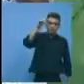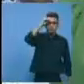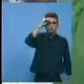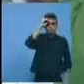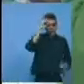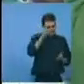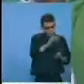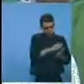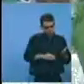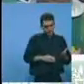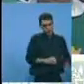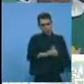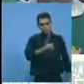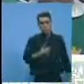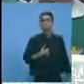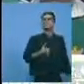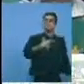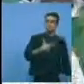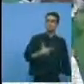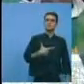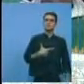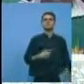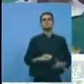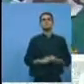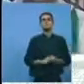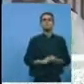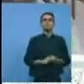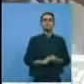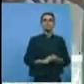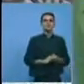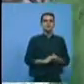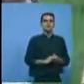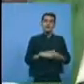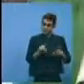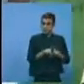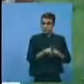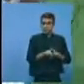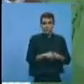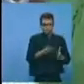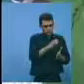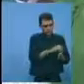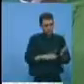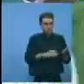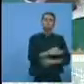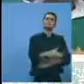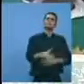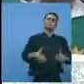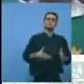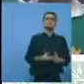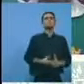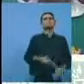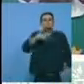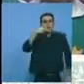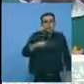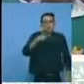12. Ele vai ter um capítulo inteirinho, o hino ao amor, o hino à caridade. Quantos